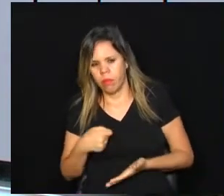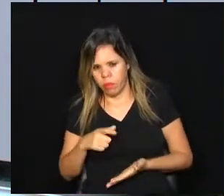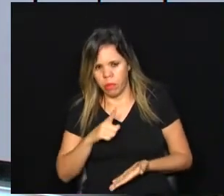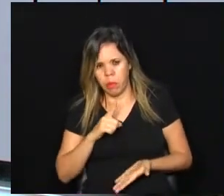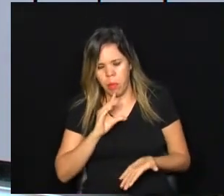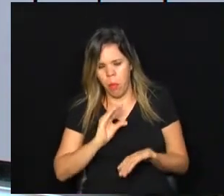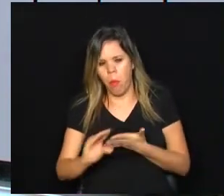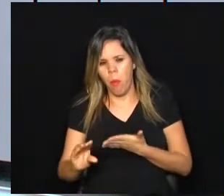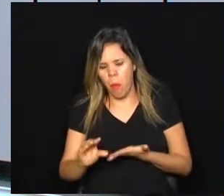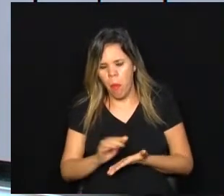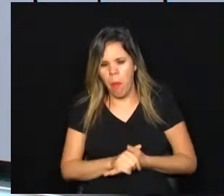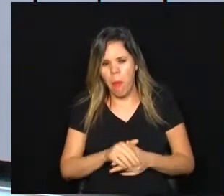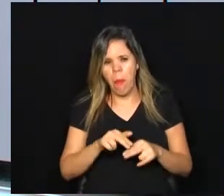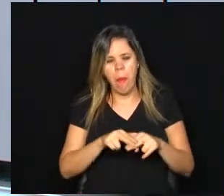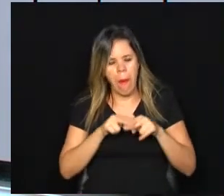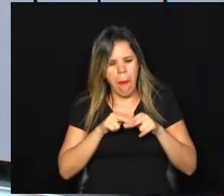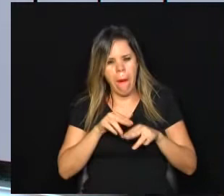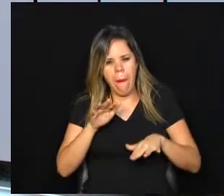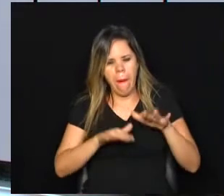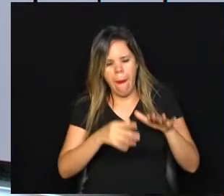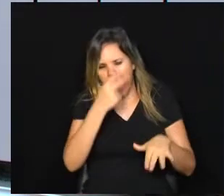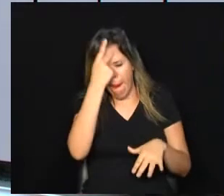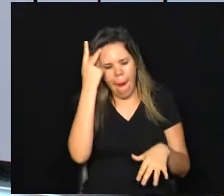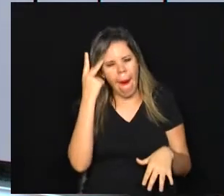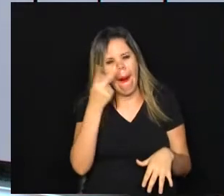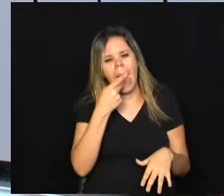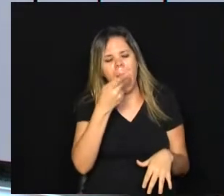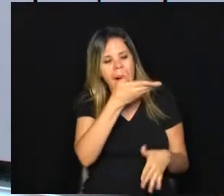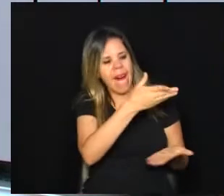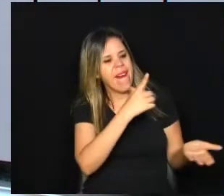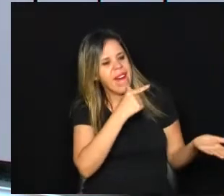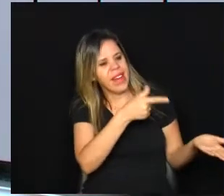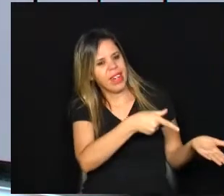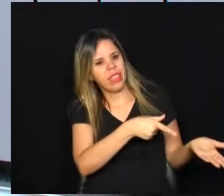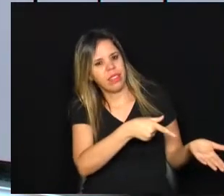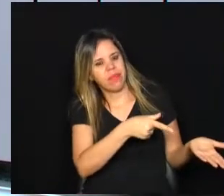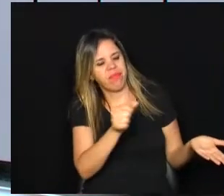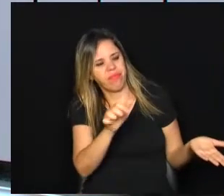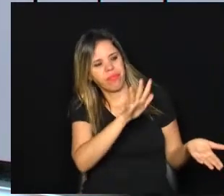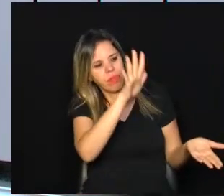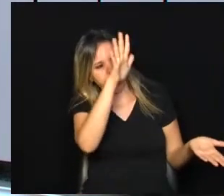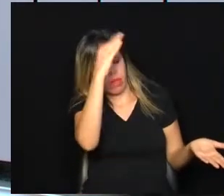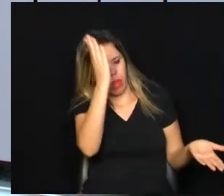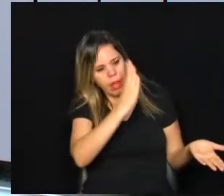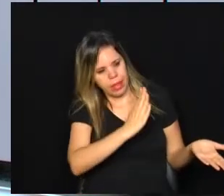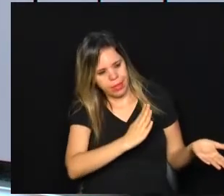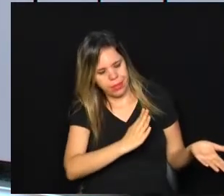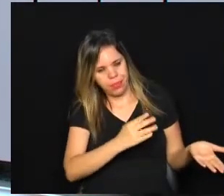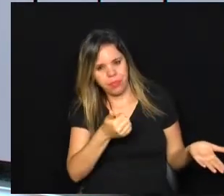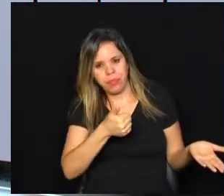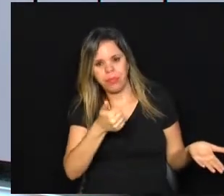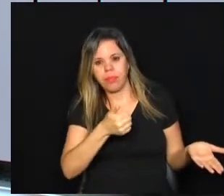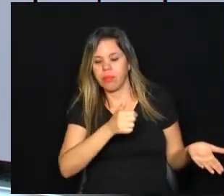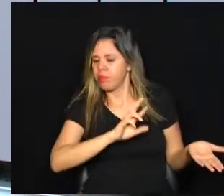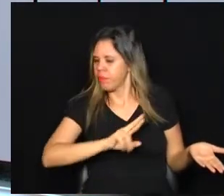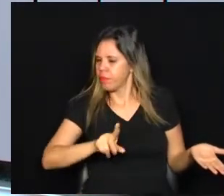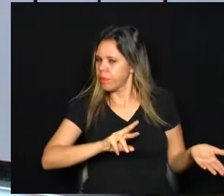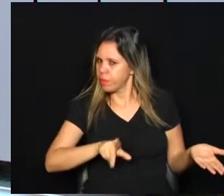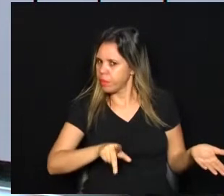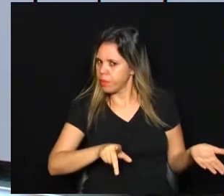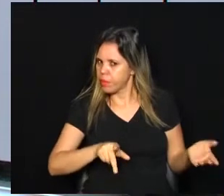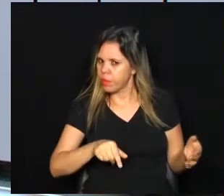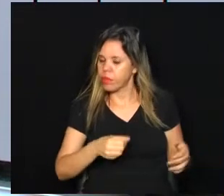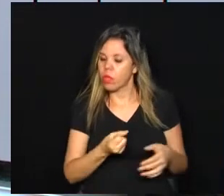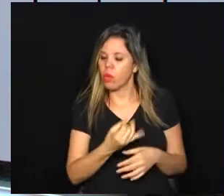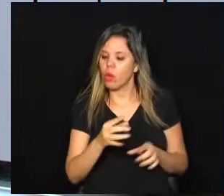investimento. Sim. Por isso, muitas vezes as pessoas falam, a água de Campinas é a mais cara do Brasil. Primeiro que não é. O metro